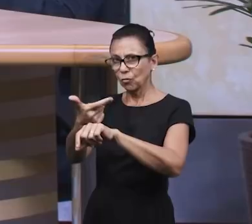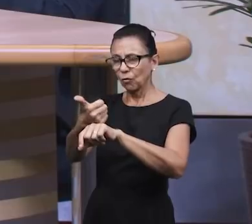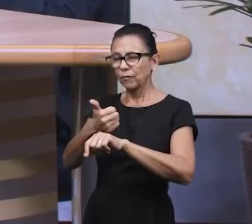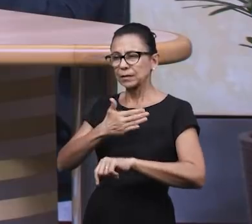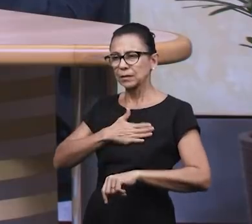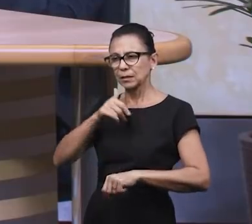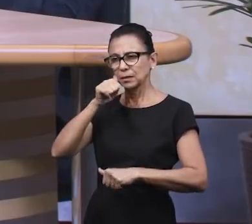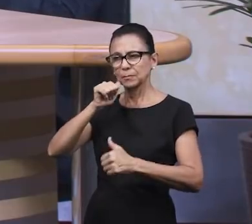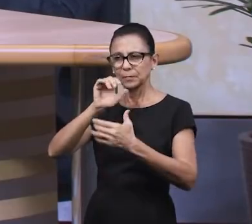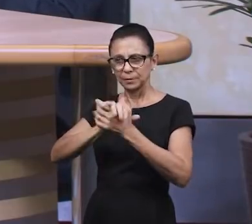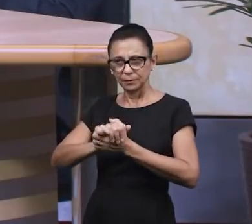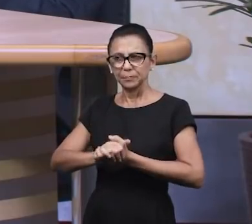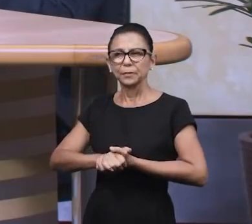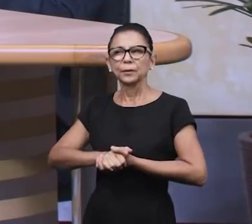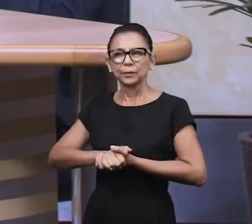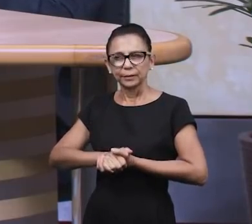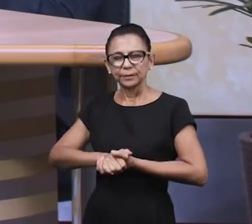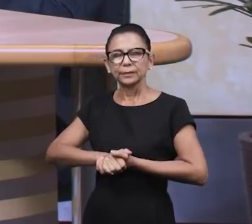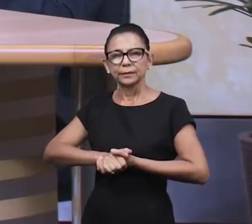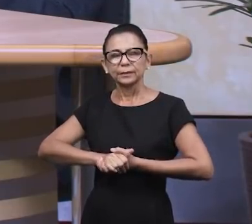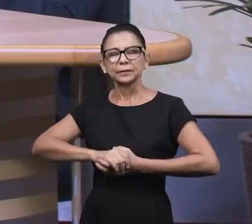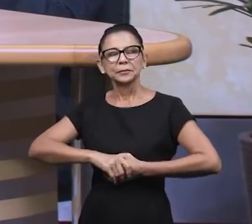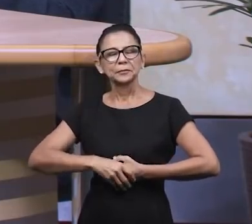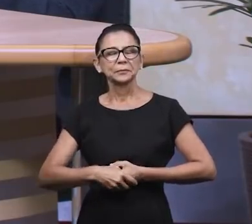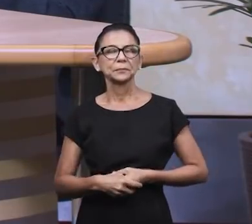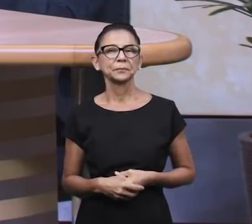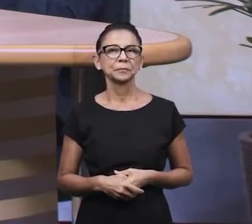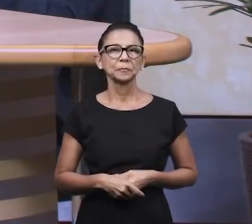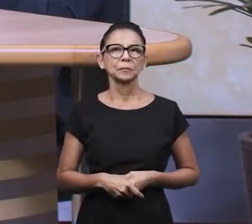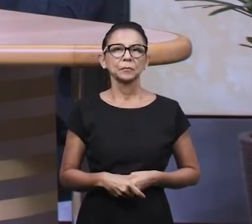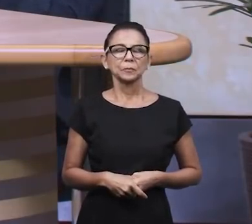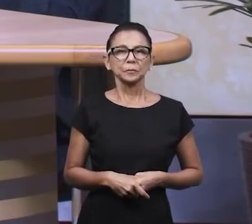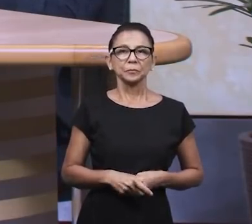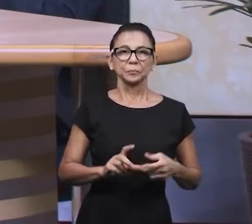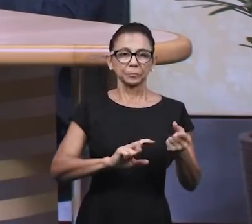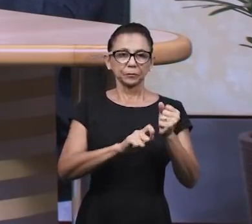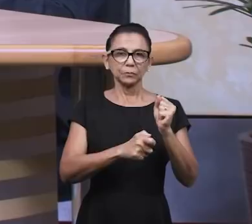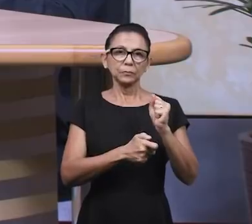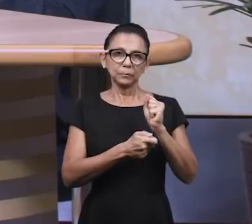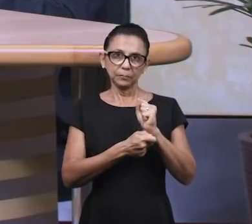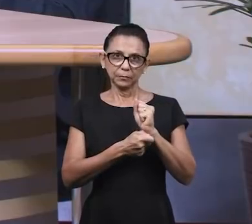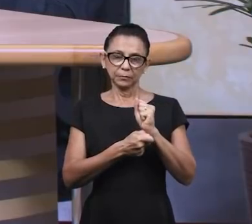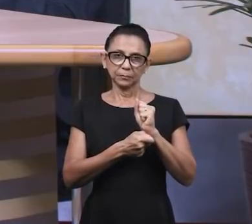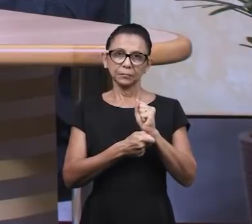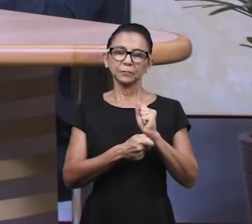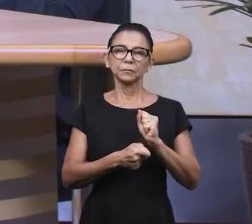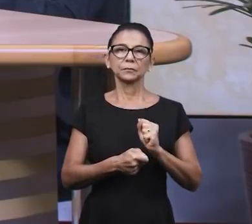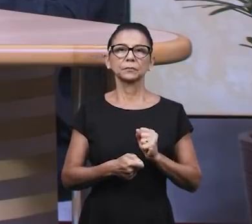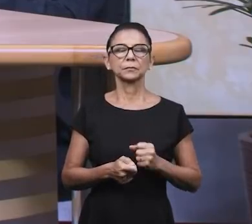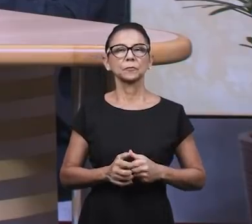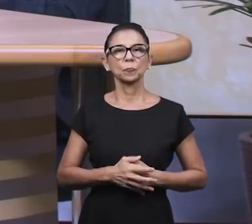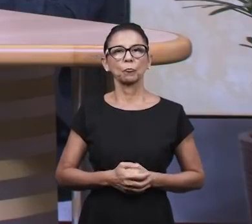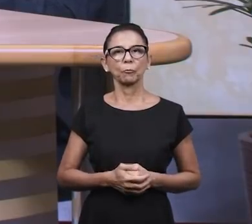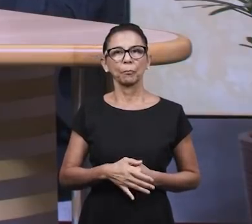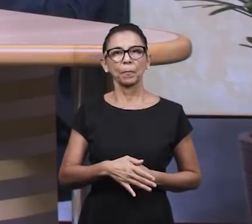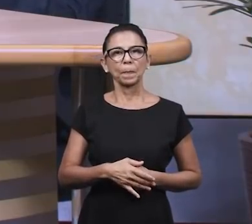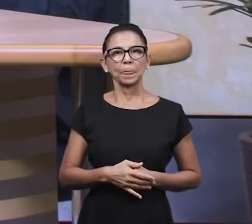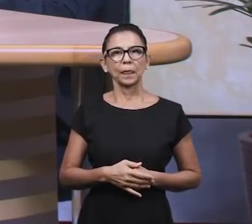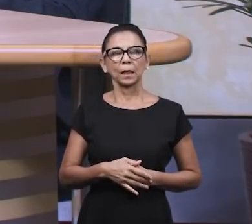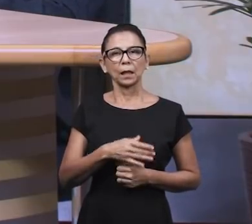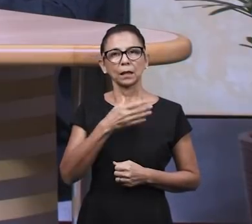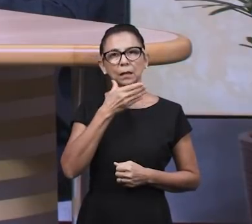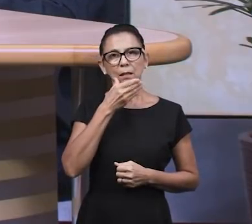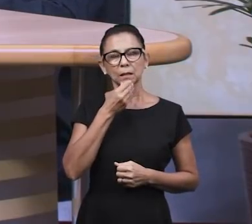estiveram juntos com a esposa. Foi ela, portanto, que declarou para eles. Esse enigma de Sansão ali, na verdade, ele